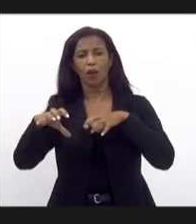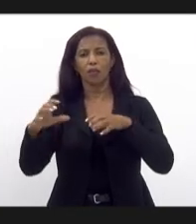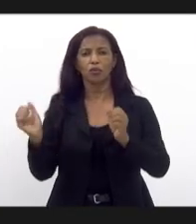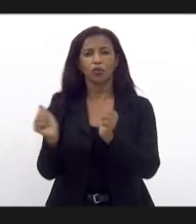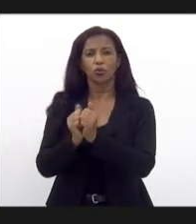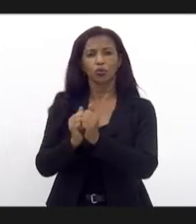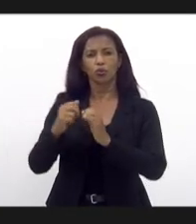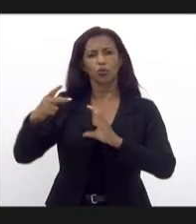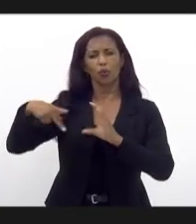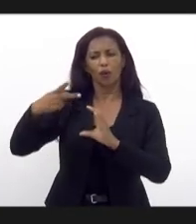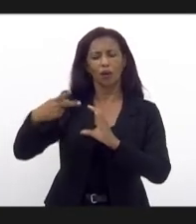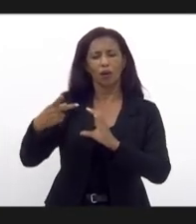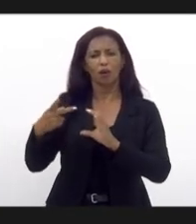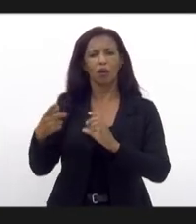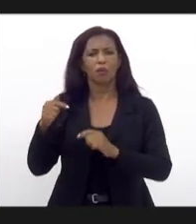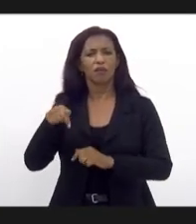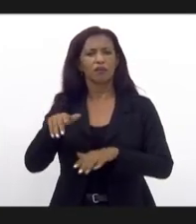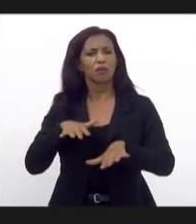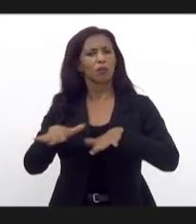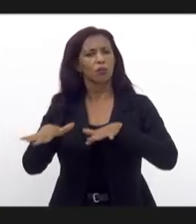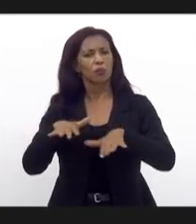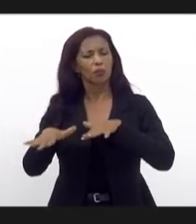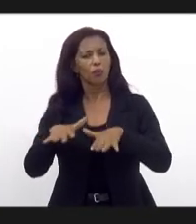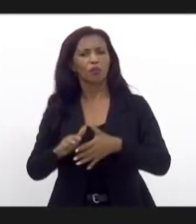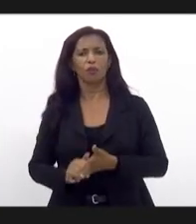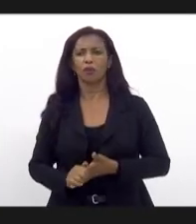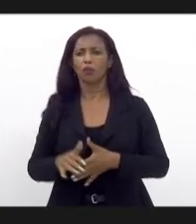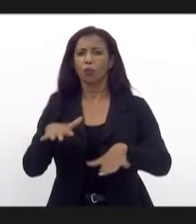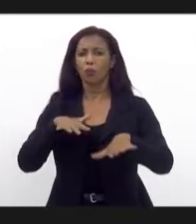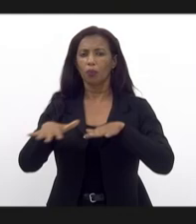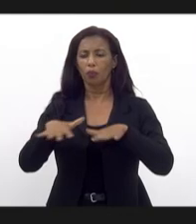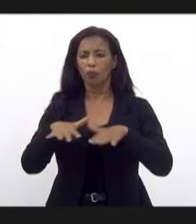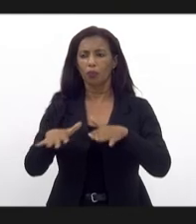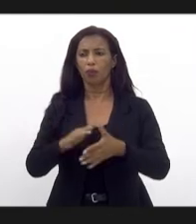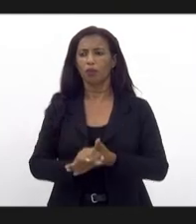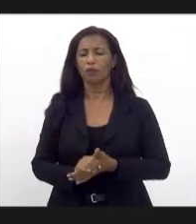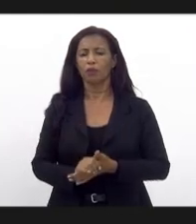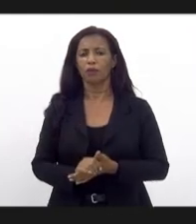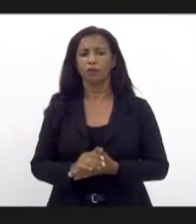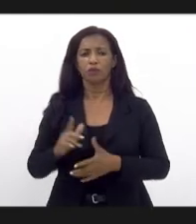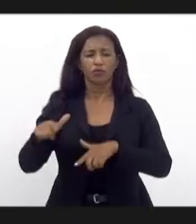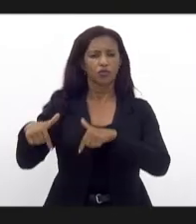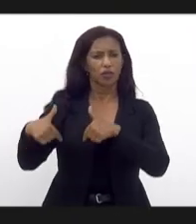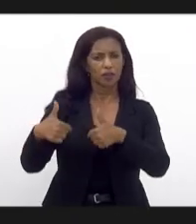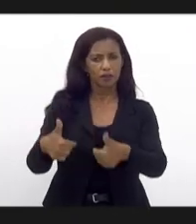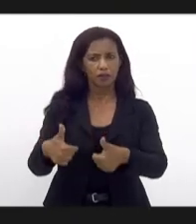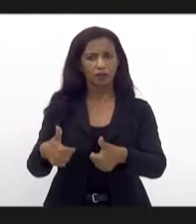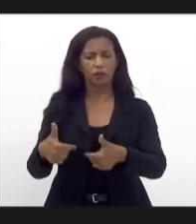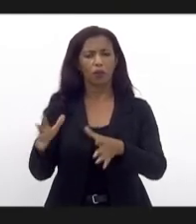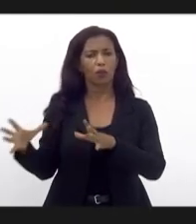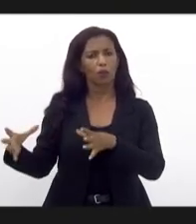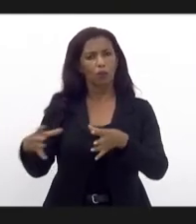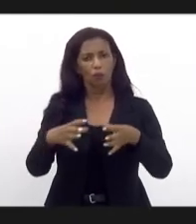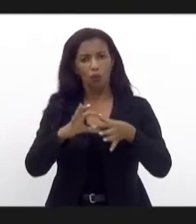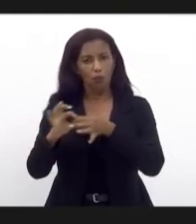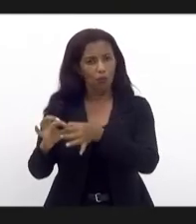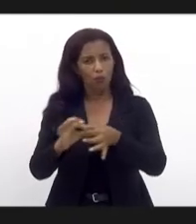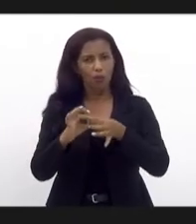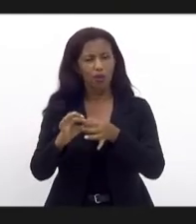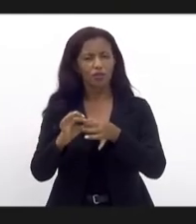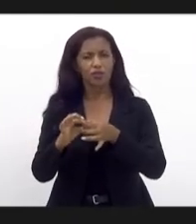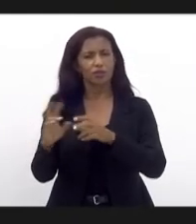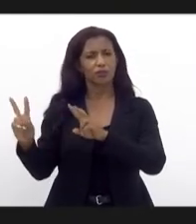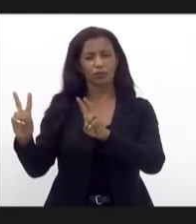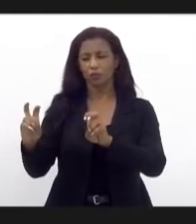Câmara, fazer desse movimento um movimento assim, de operação coletiva em torno da